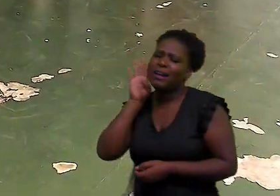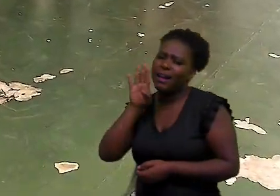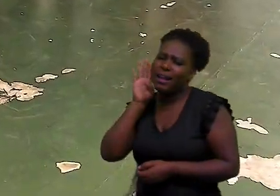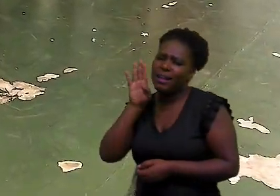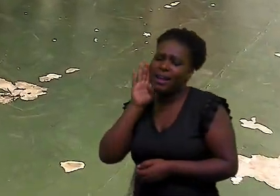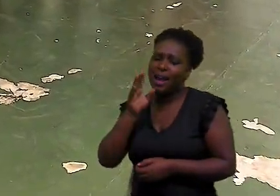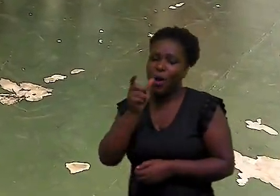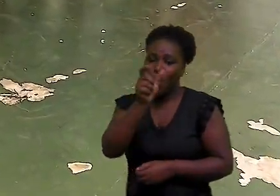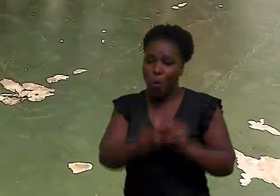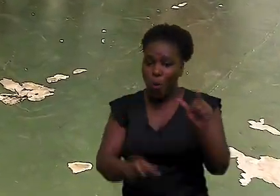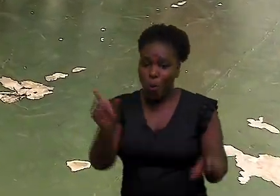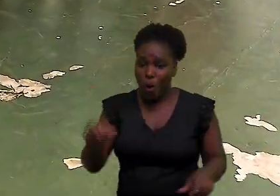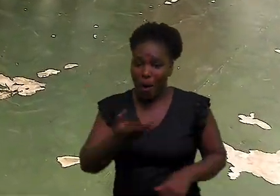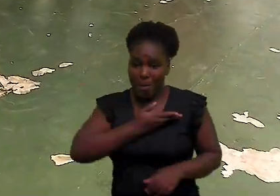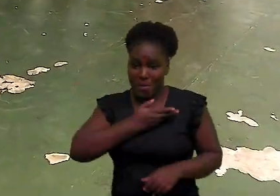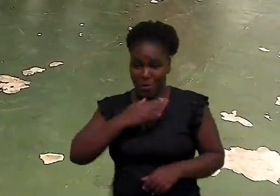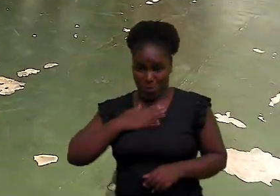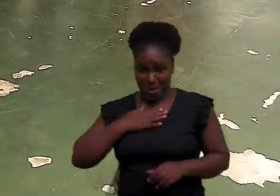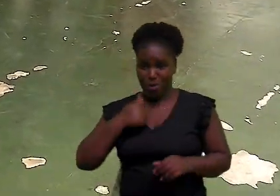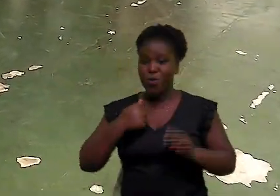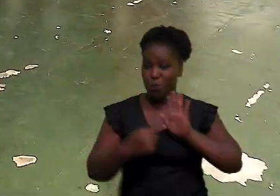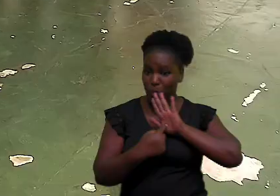amigos. Onde que eu moro, hein?